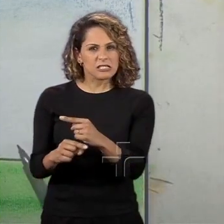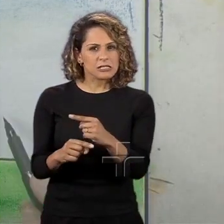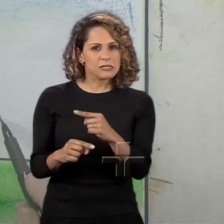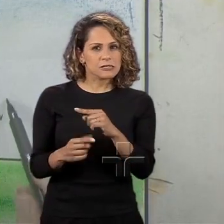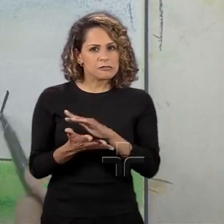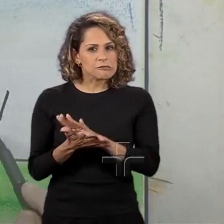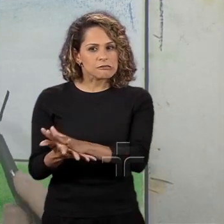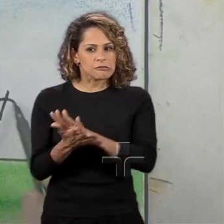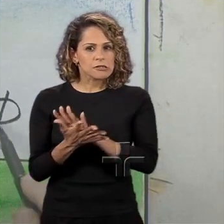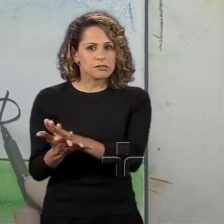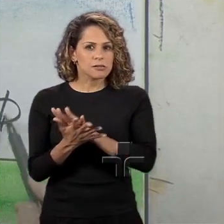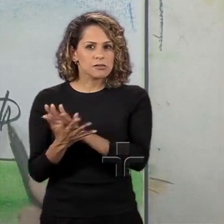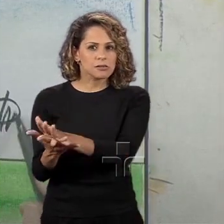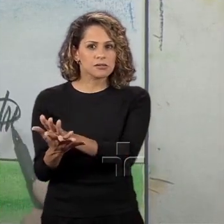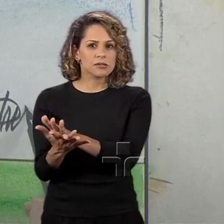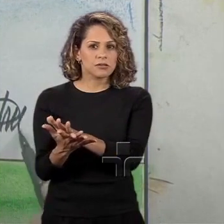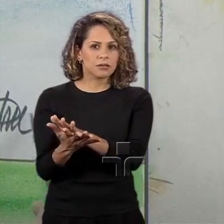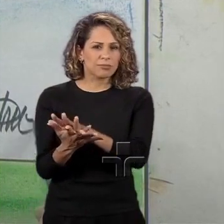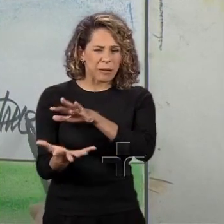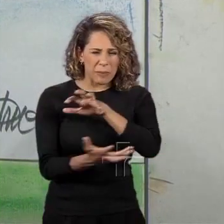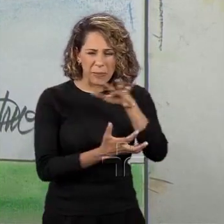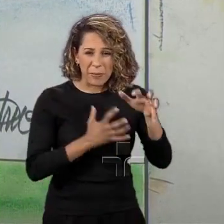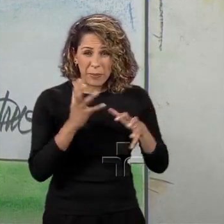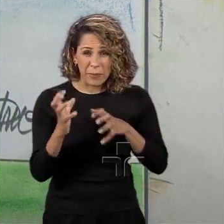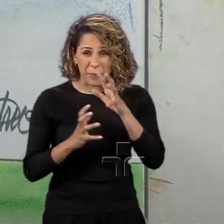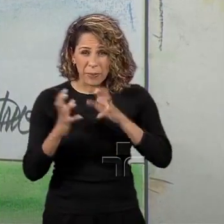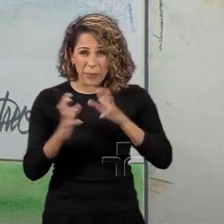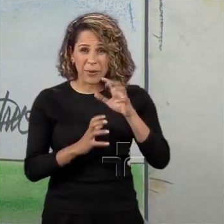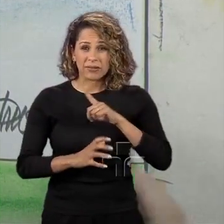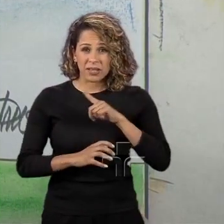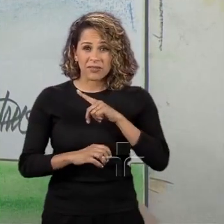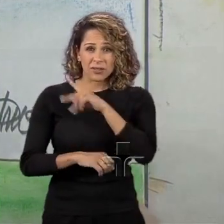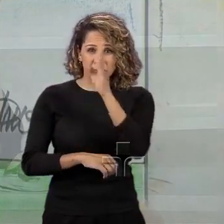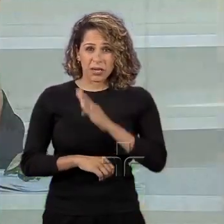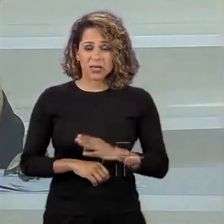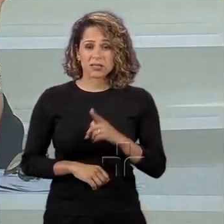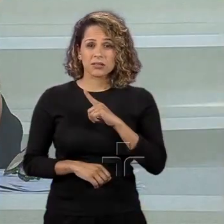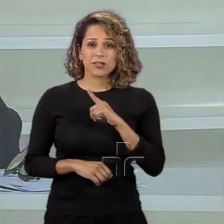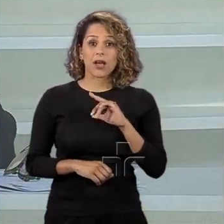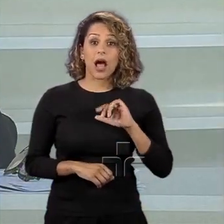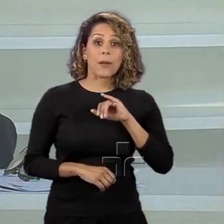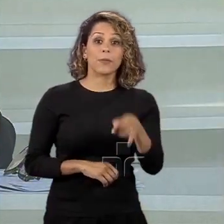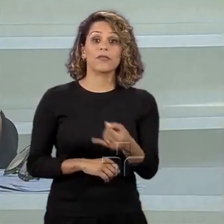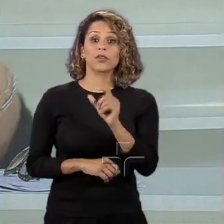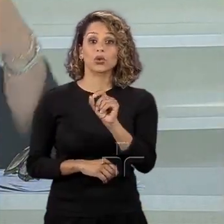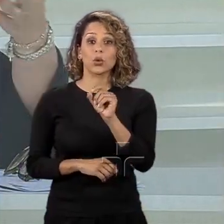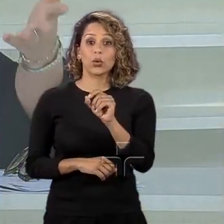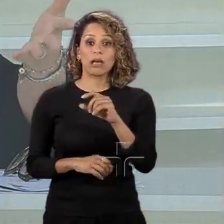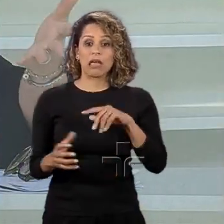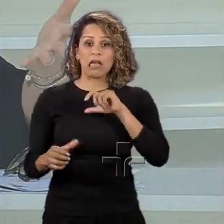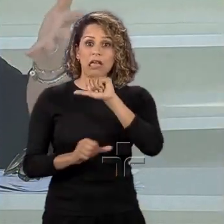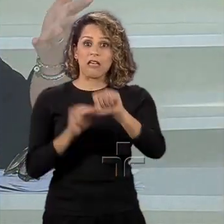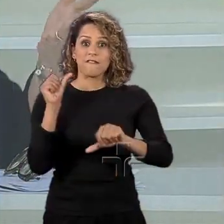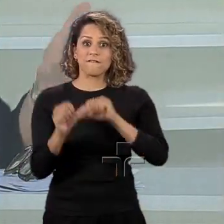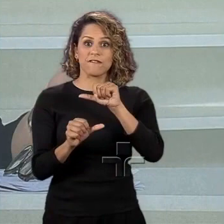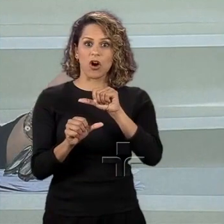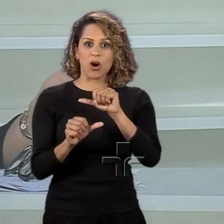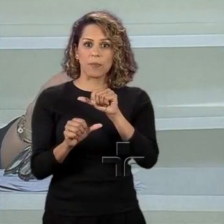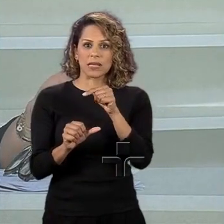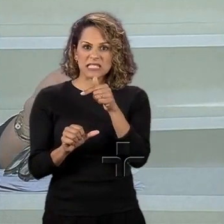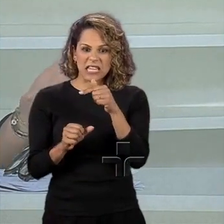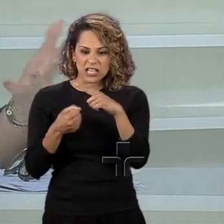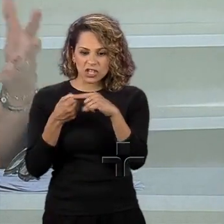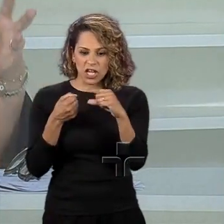neste país que os deputados aproveitaram um projeto que veio do governo de 7 artigos e saiu de lá com 240 e